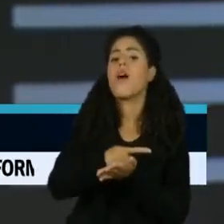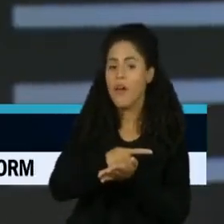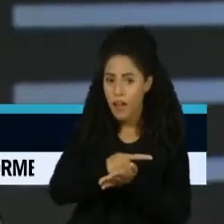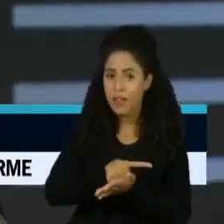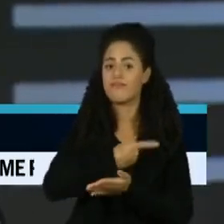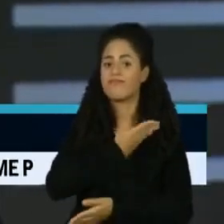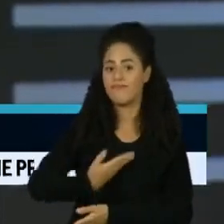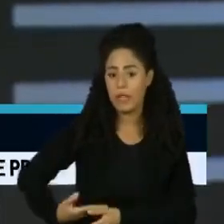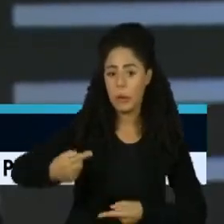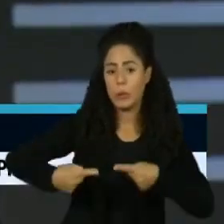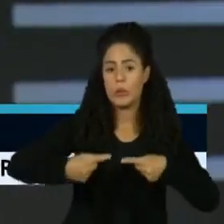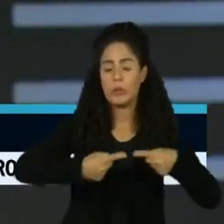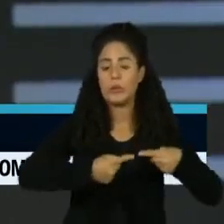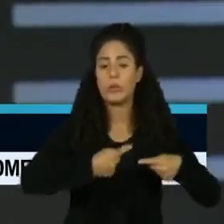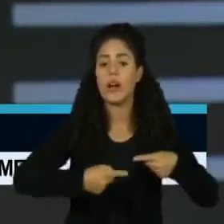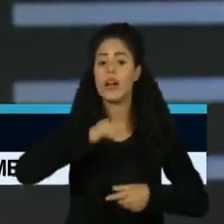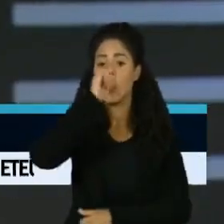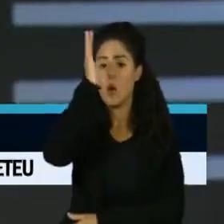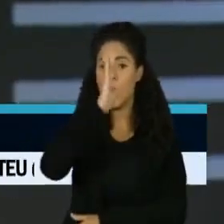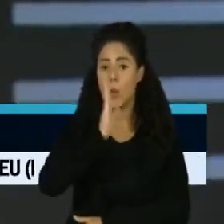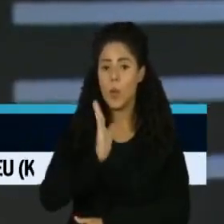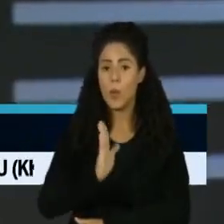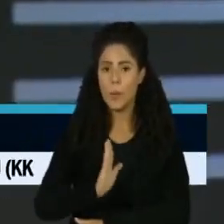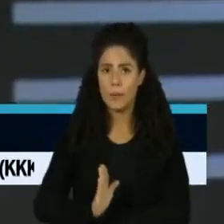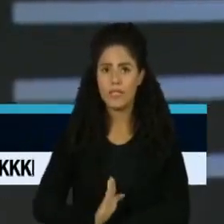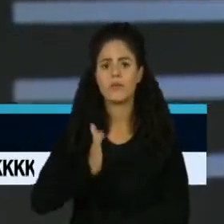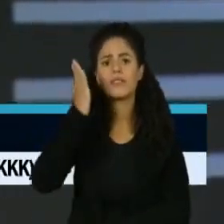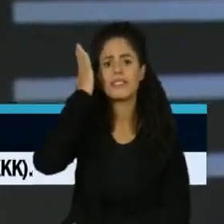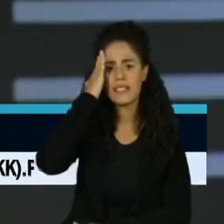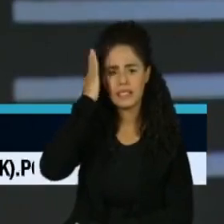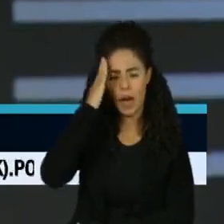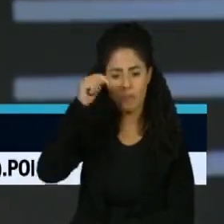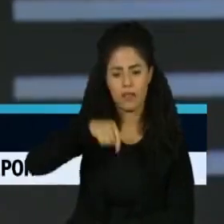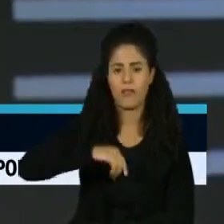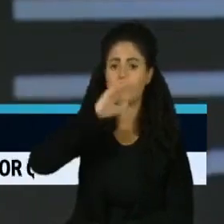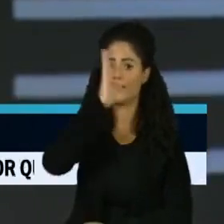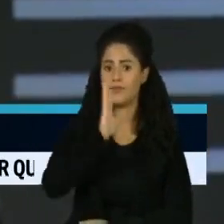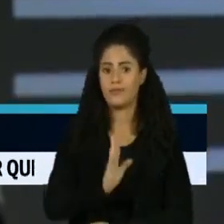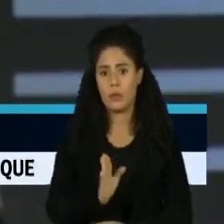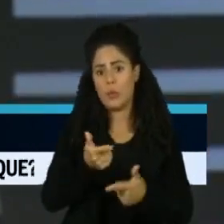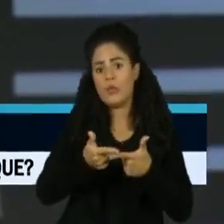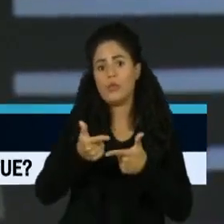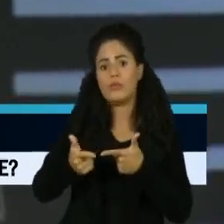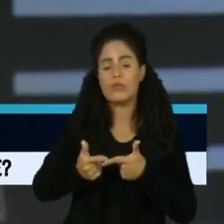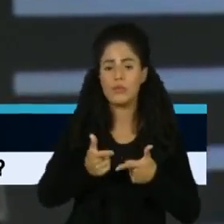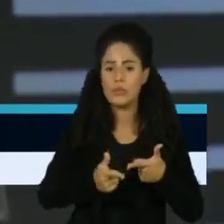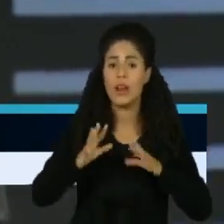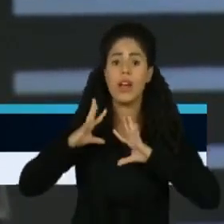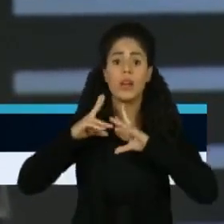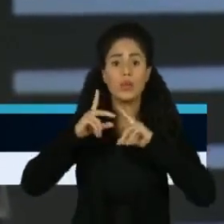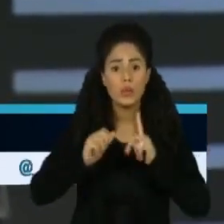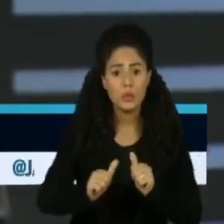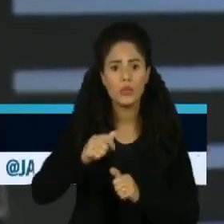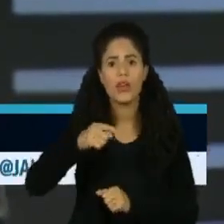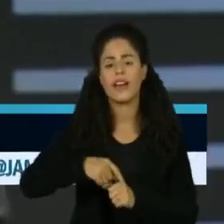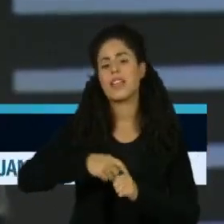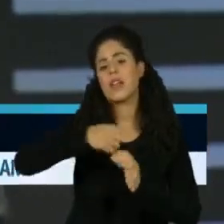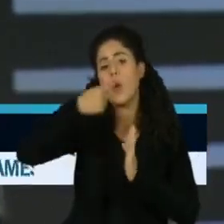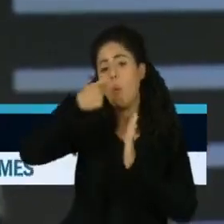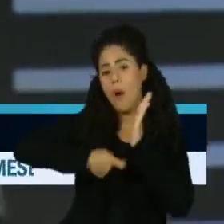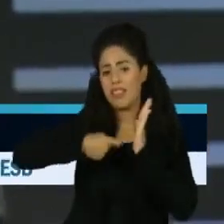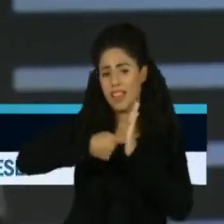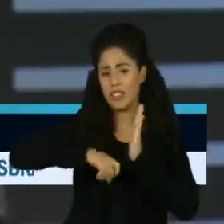monetária. Assim, o Brasil, conhecendo quem é o Brasil, com todas as suas características, passar o tempo que passou com uma taxa de juros